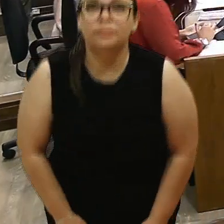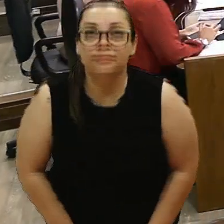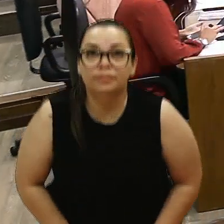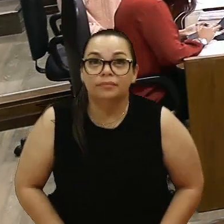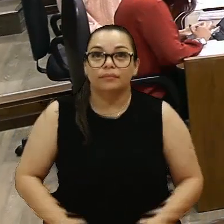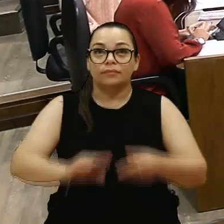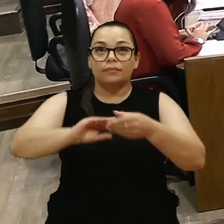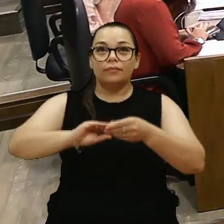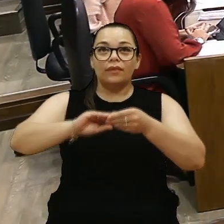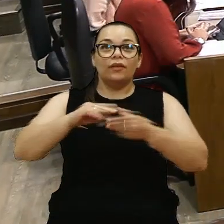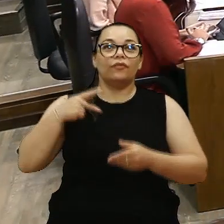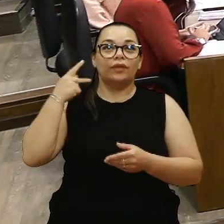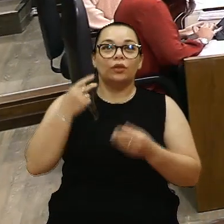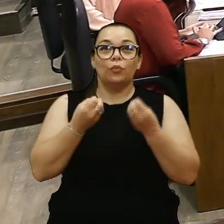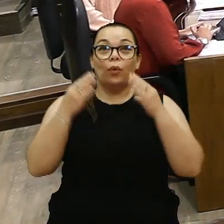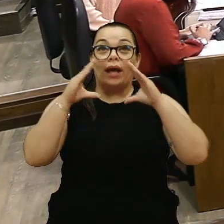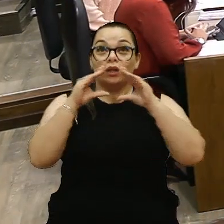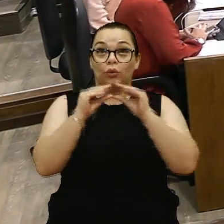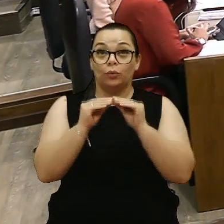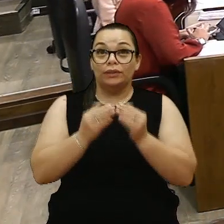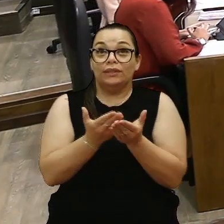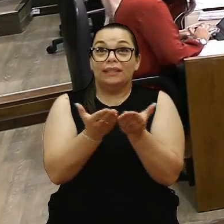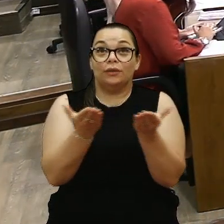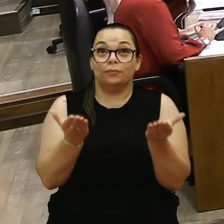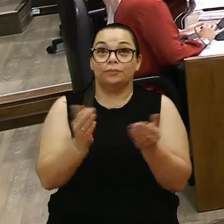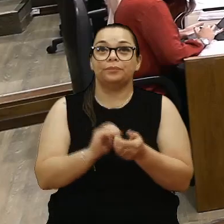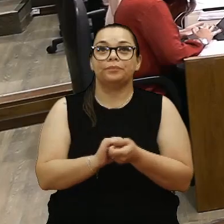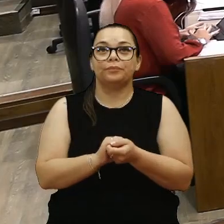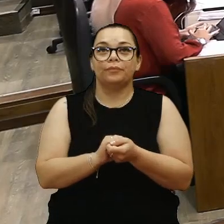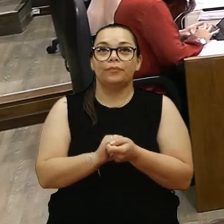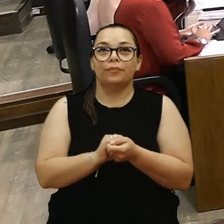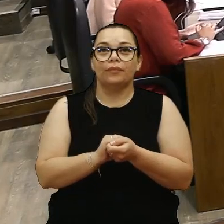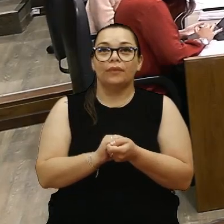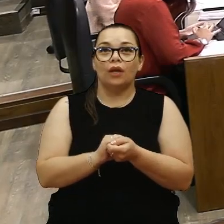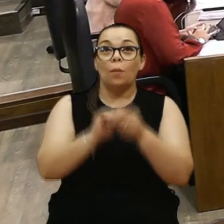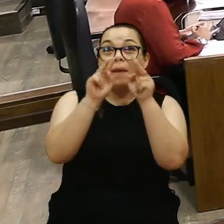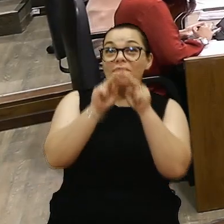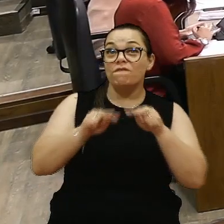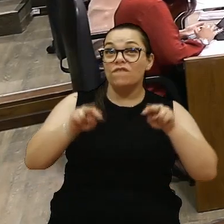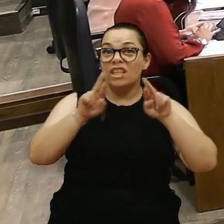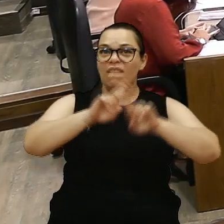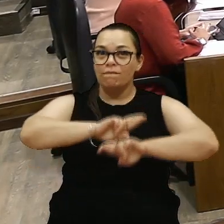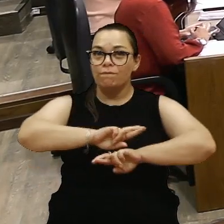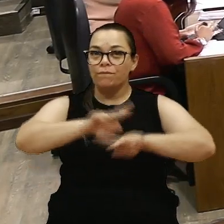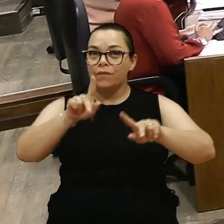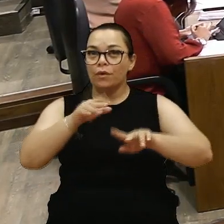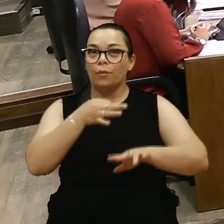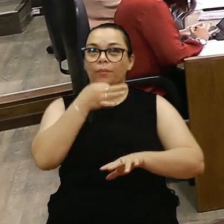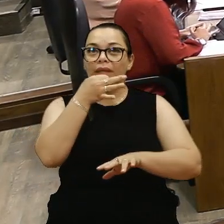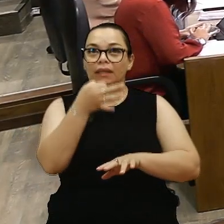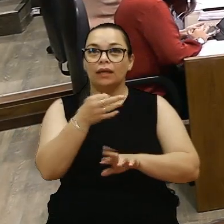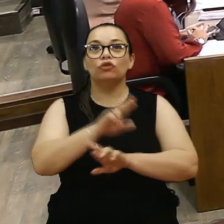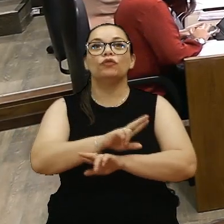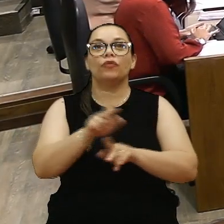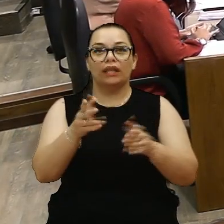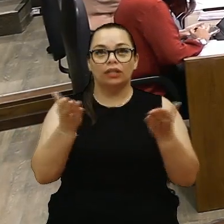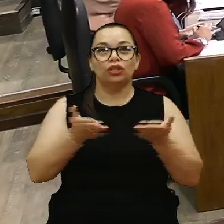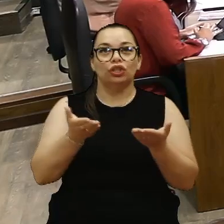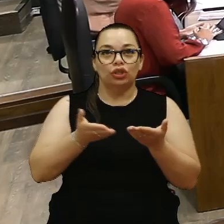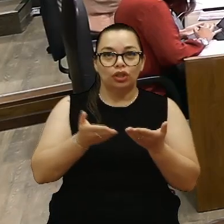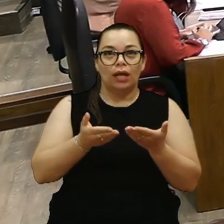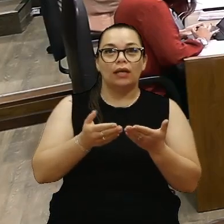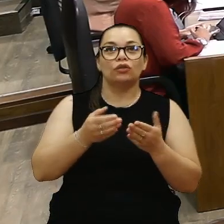Vereadores, boa noite. Então, eu tenho uma visão um pouquinho diferente da questão, já falei sobre a questão